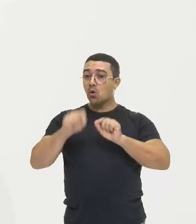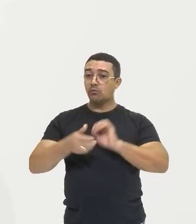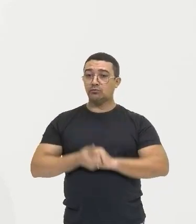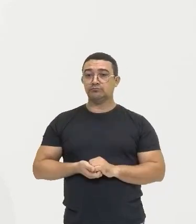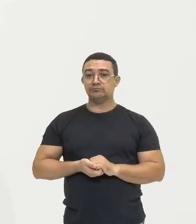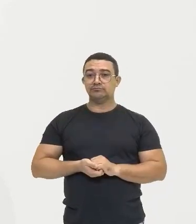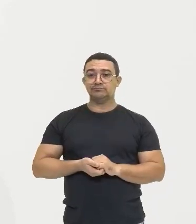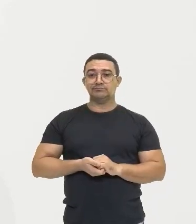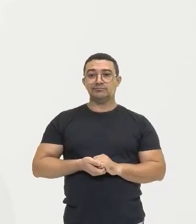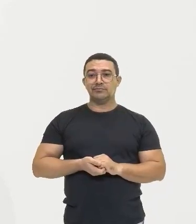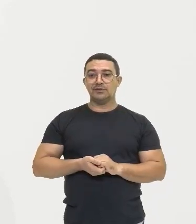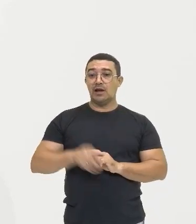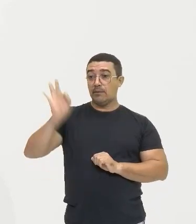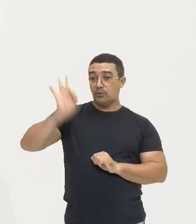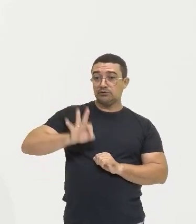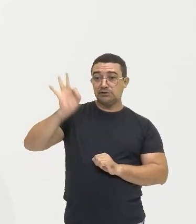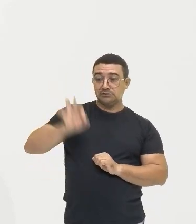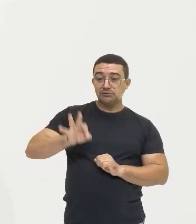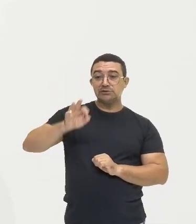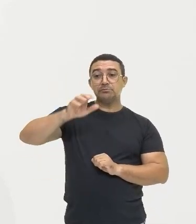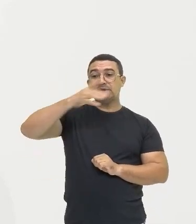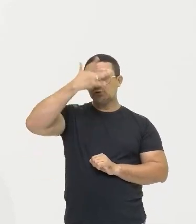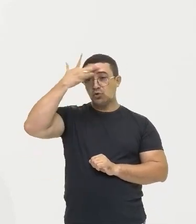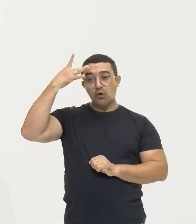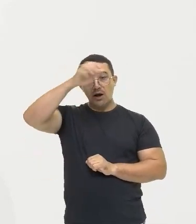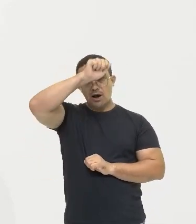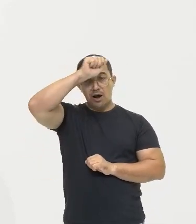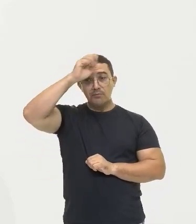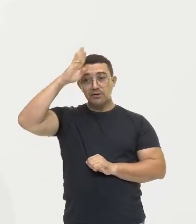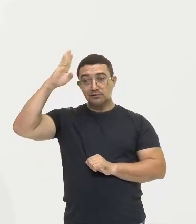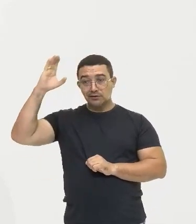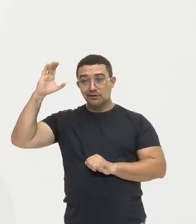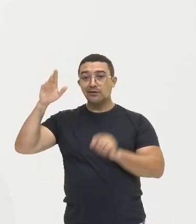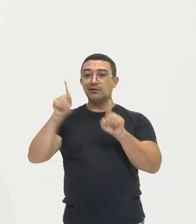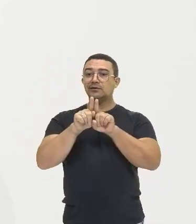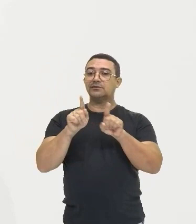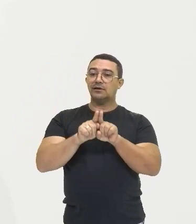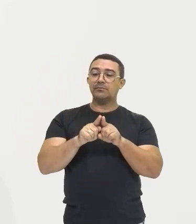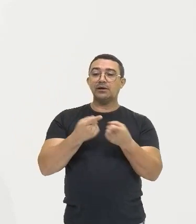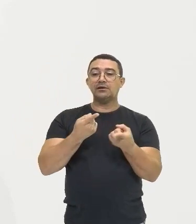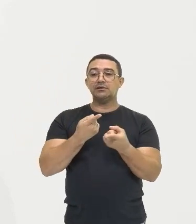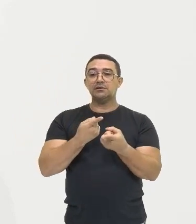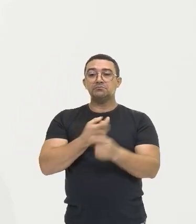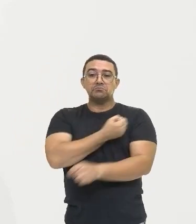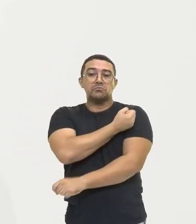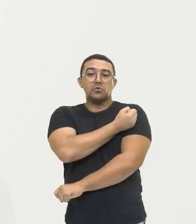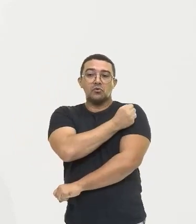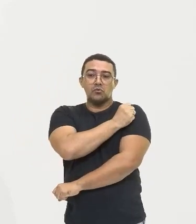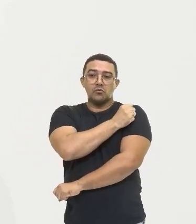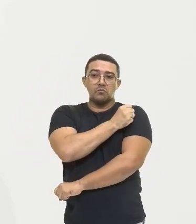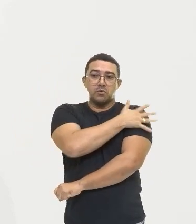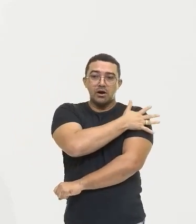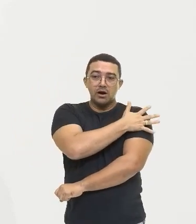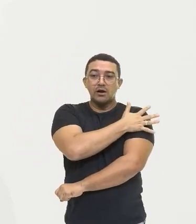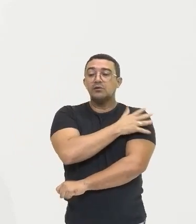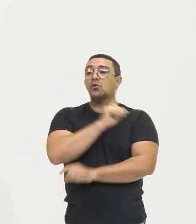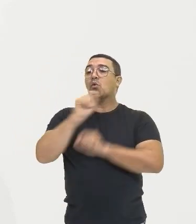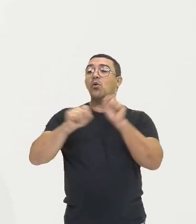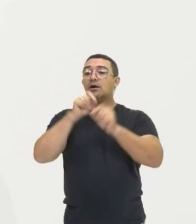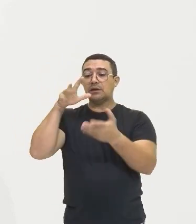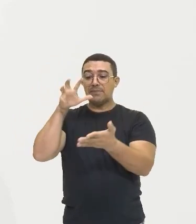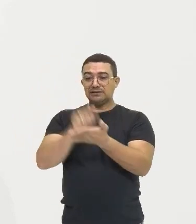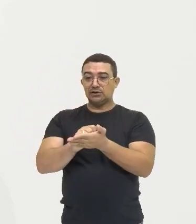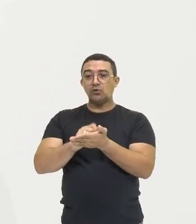consideração as taxas de alfabetização, a escolaridade e o número de matrículas